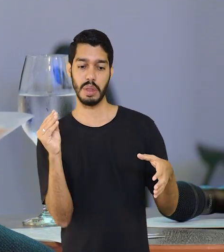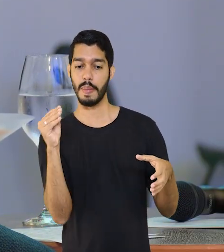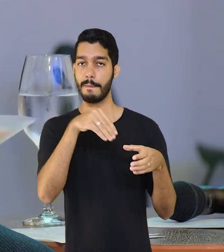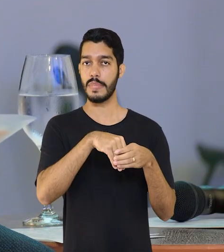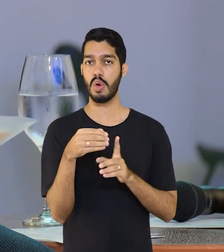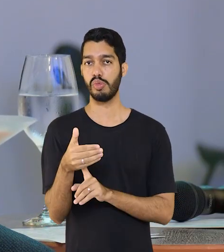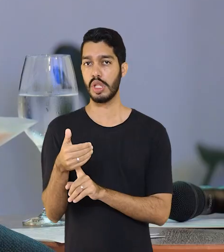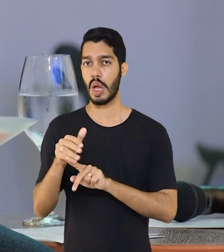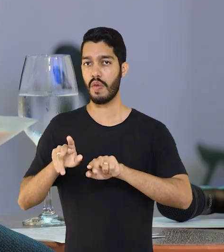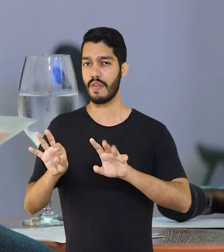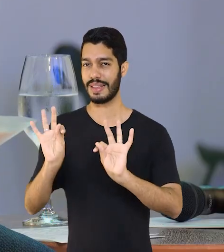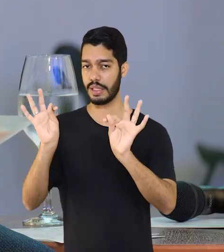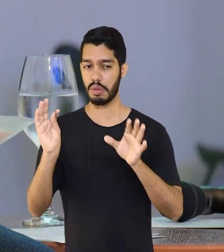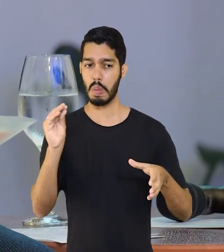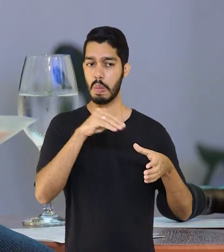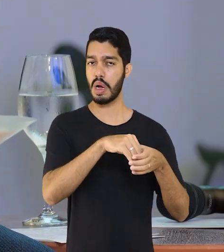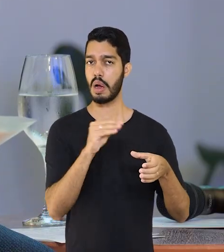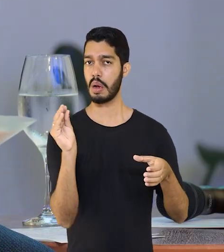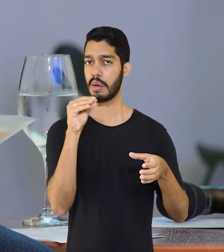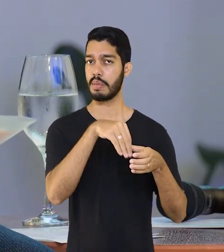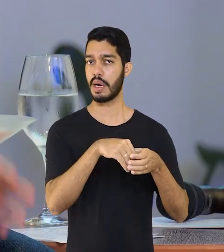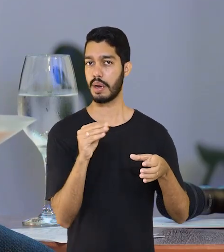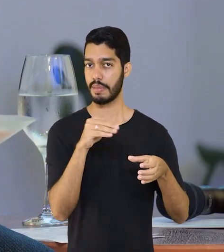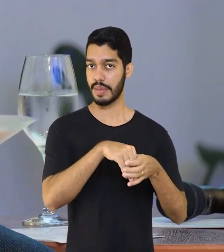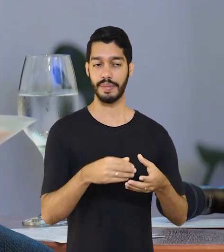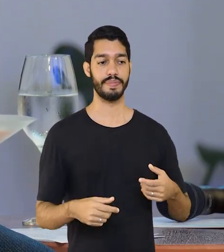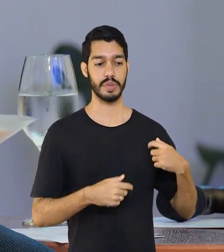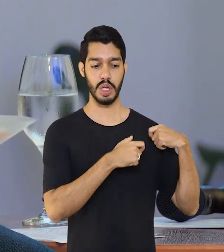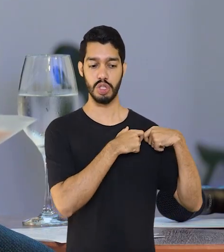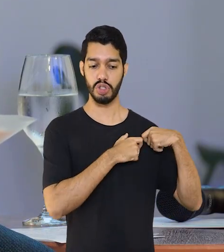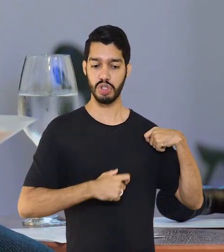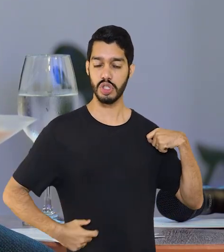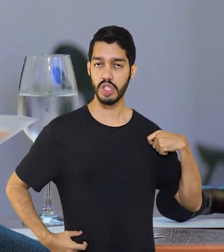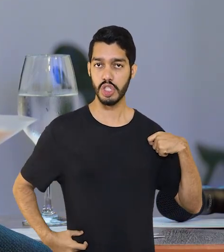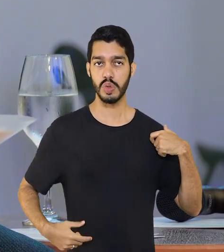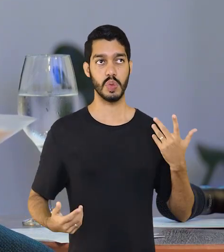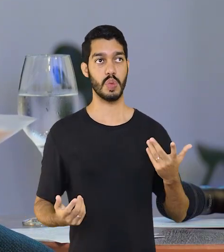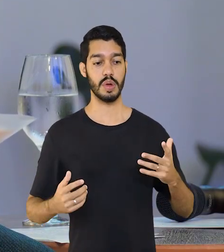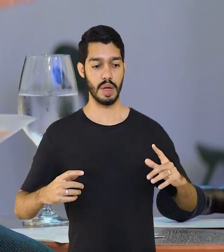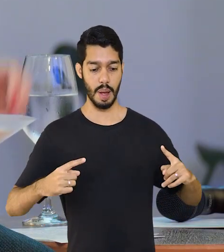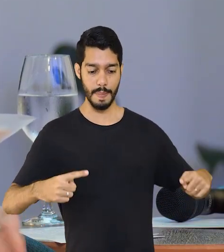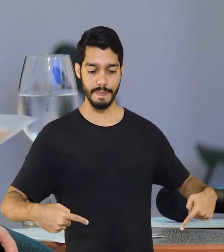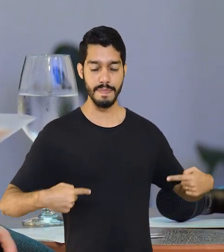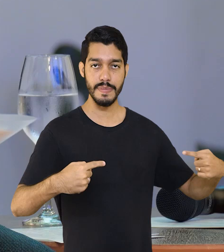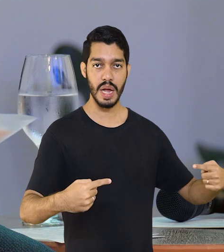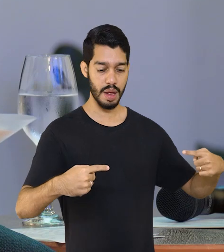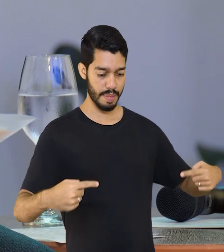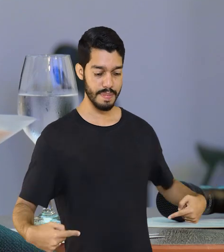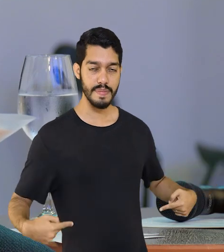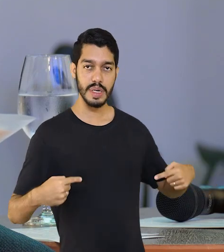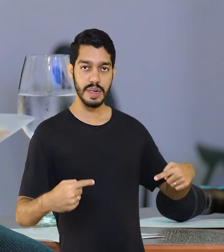série de tecnologias embarcadas, ou cintos de segurança,